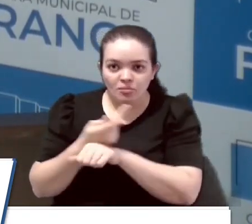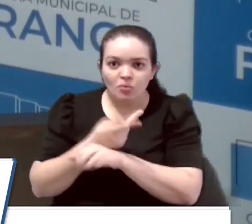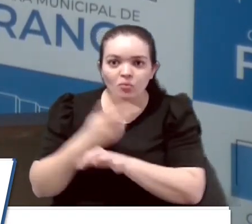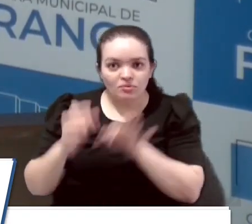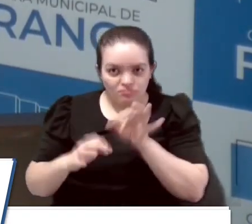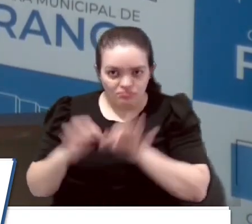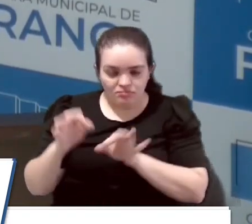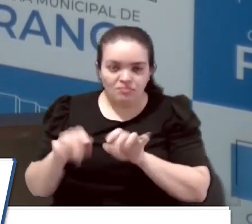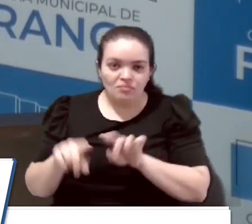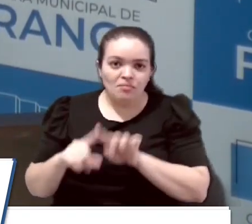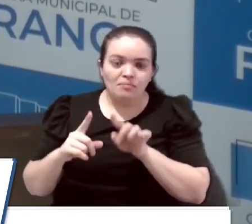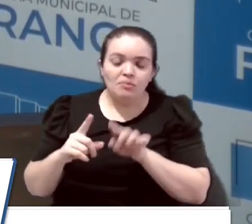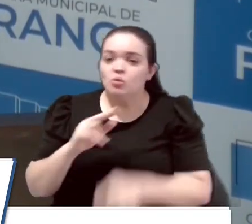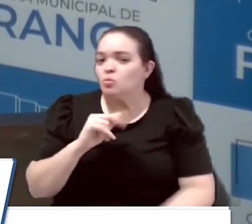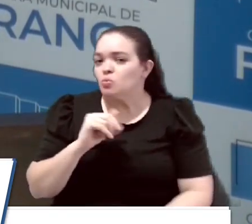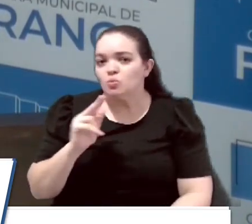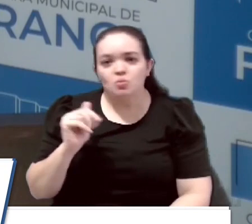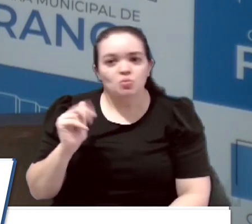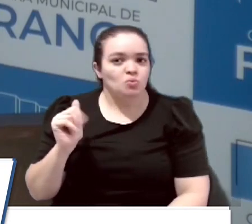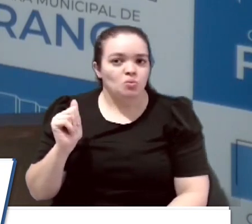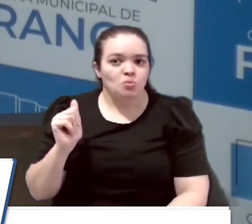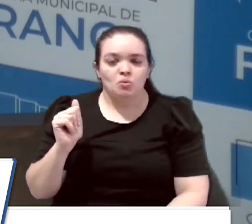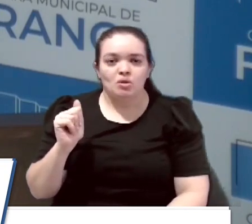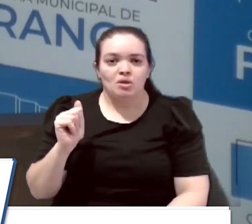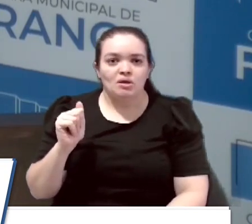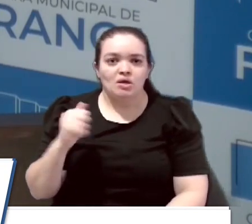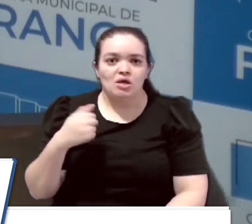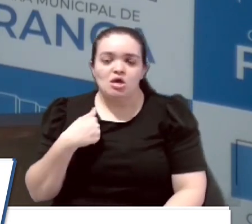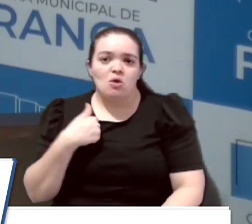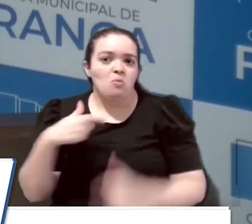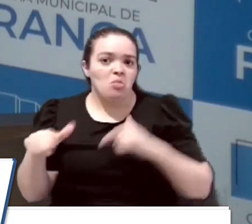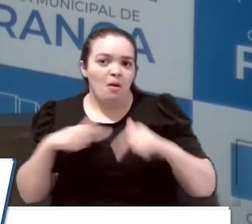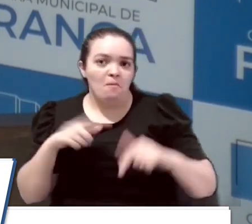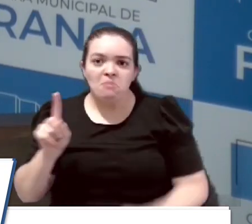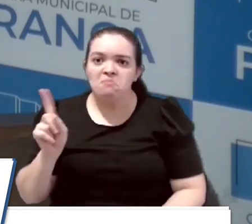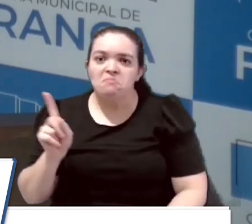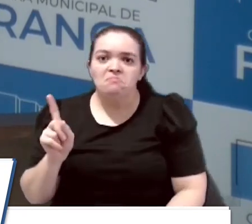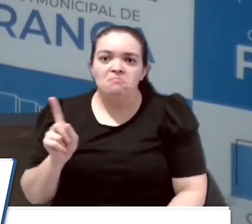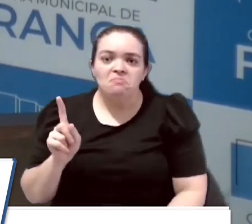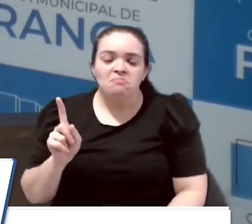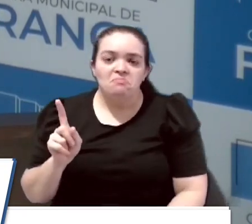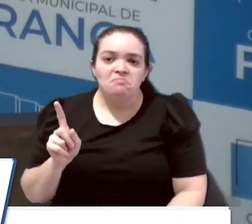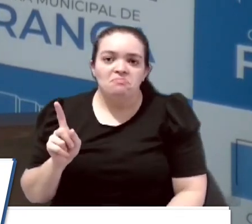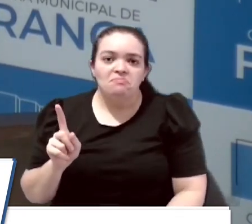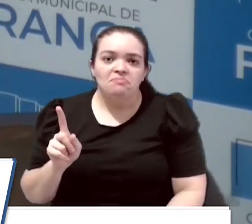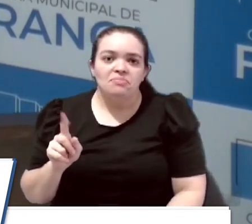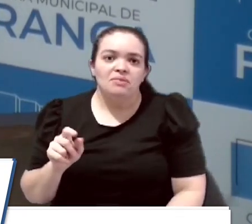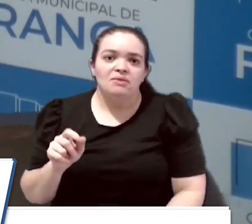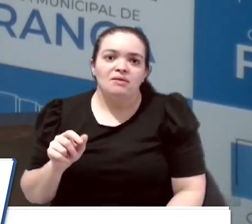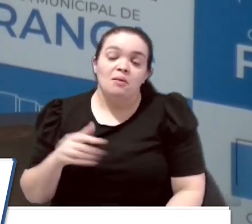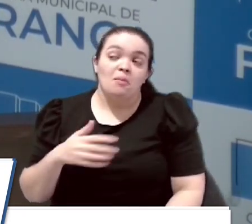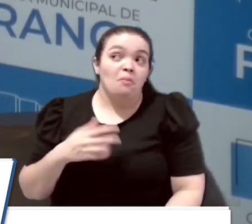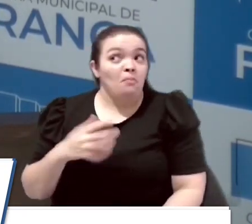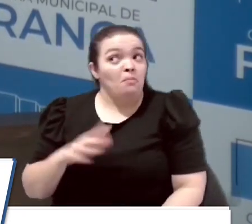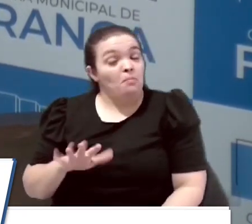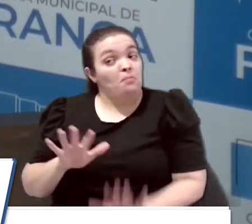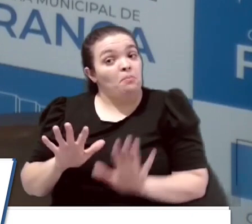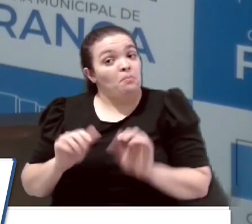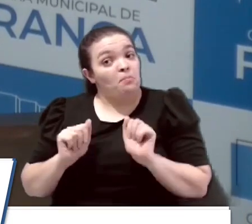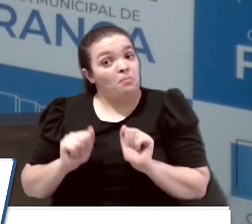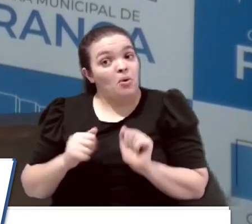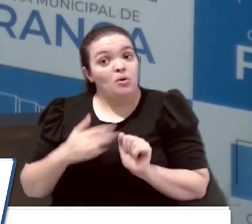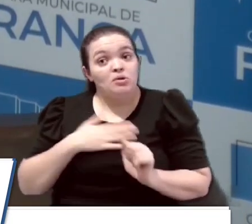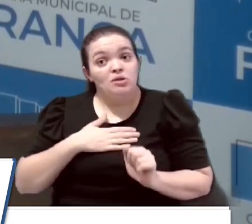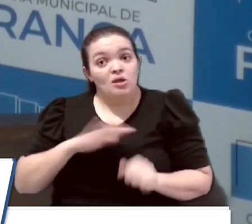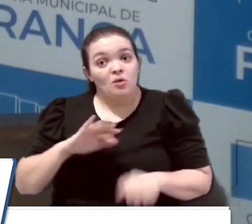Mas jamais a pessoa pode falar que eu não trabalho, pode não gostar do meu trabalho, é um direito. Mas se tem